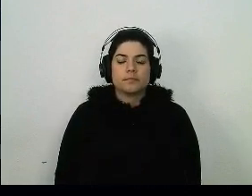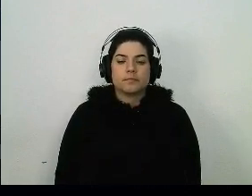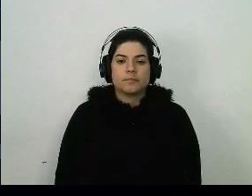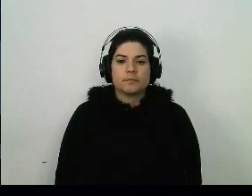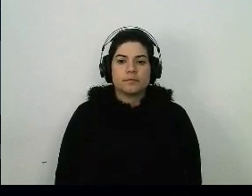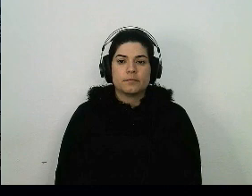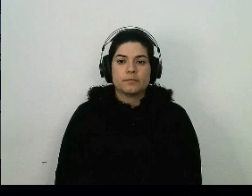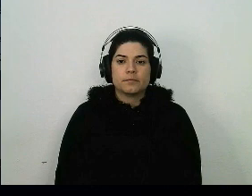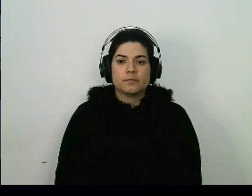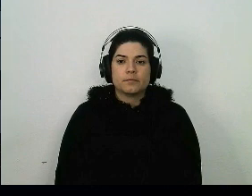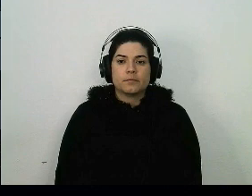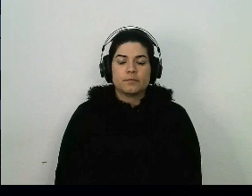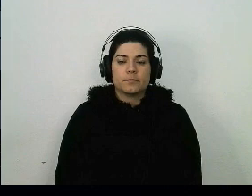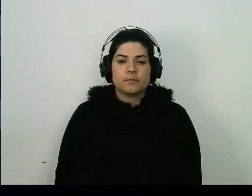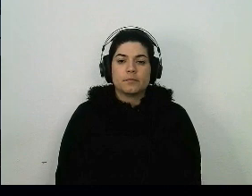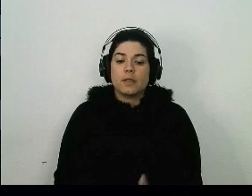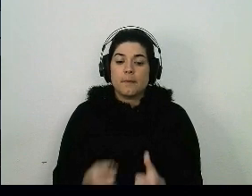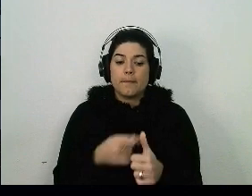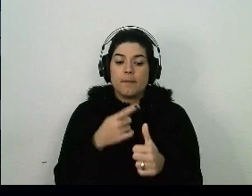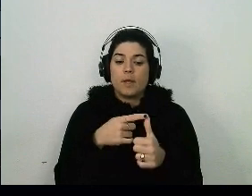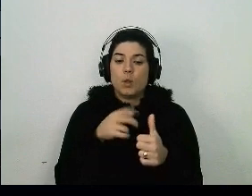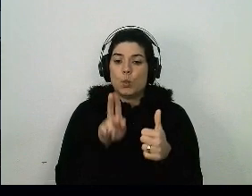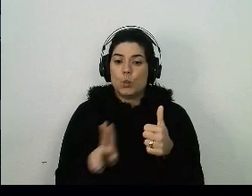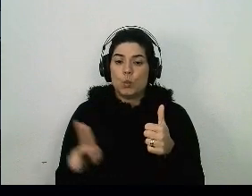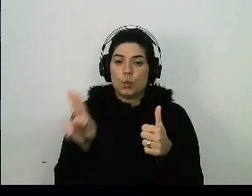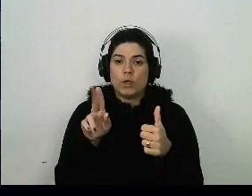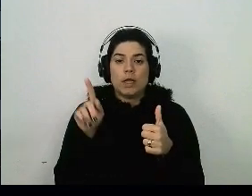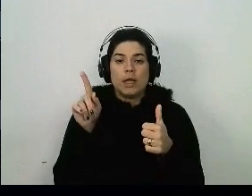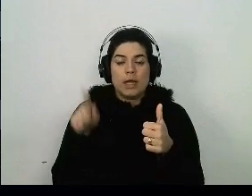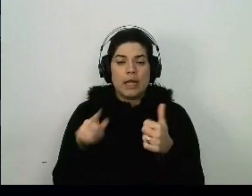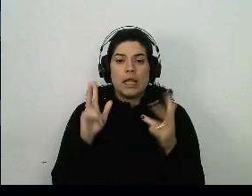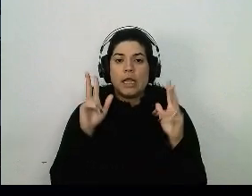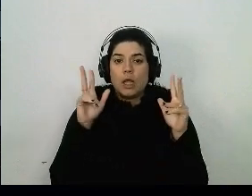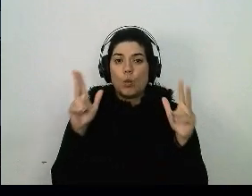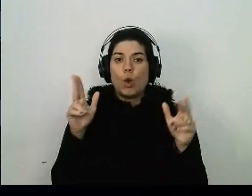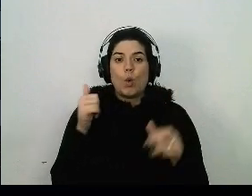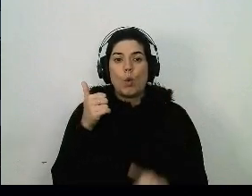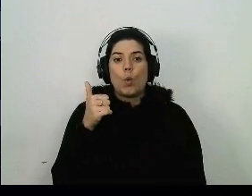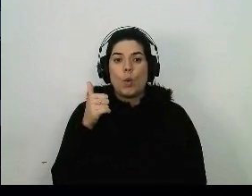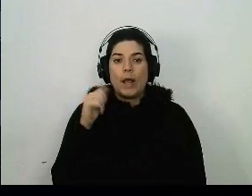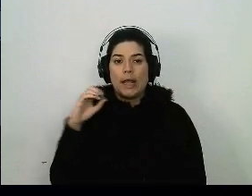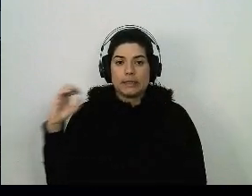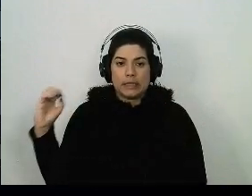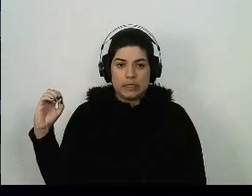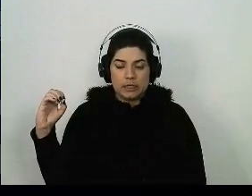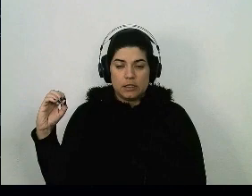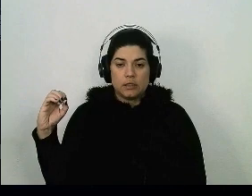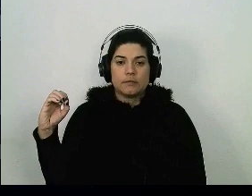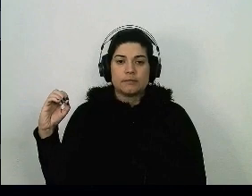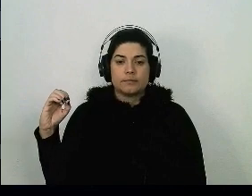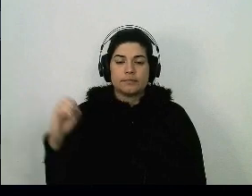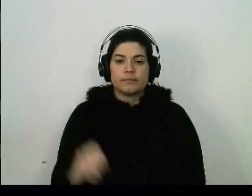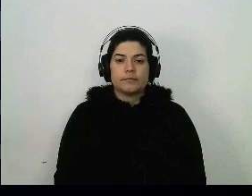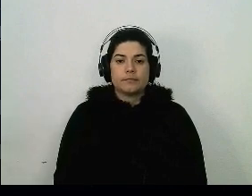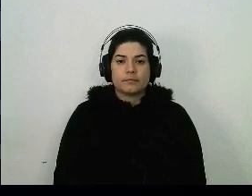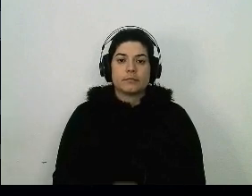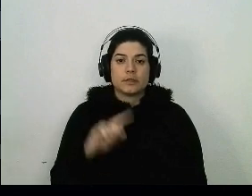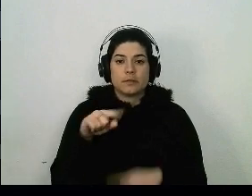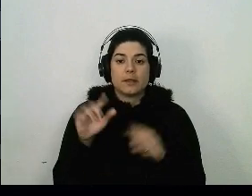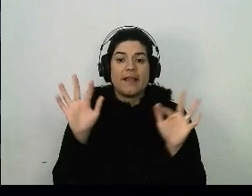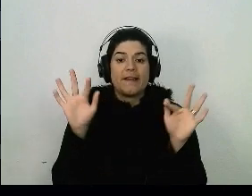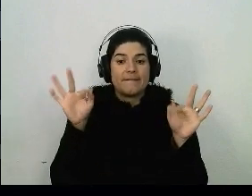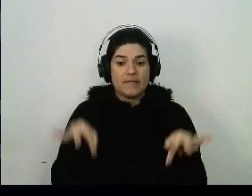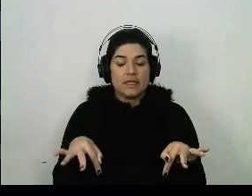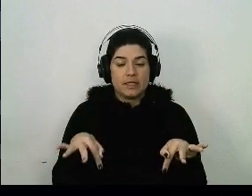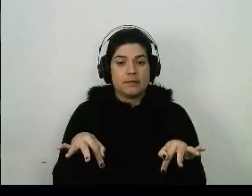do primeiro usuário, ele vai ser igual a 100. E para finalizar a nossa POC, eu